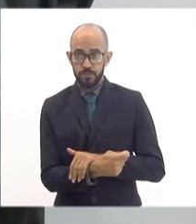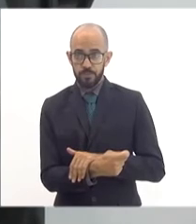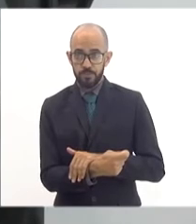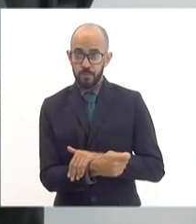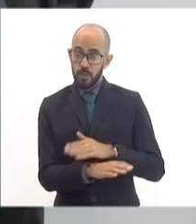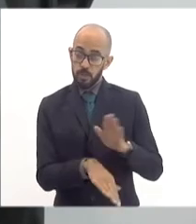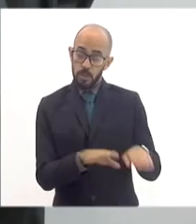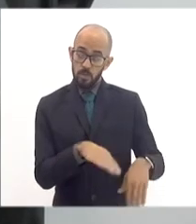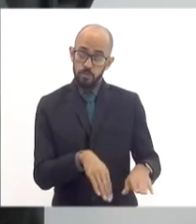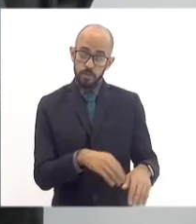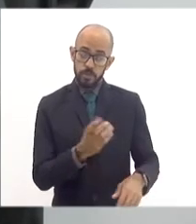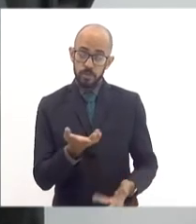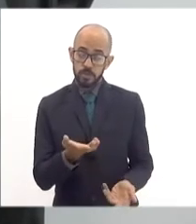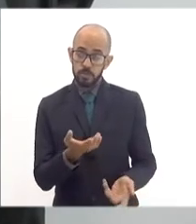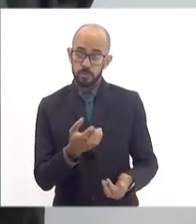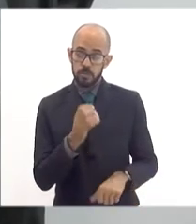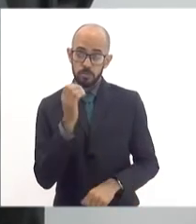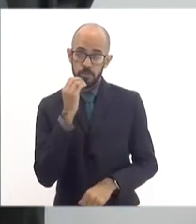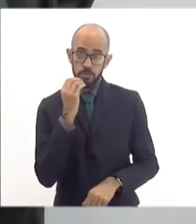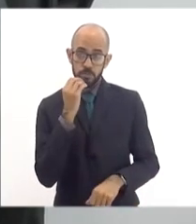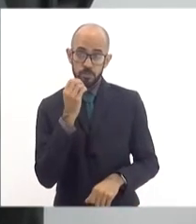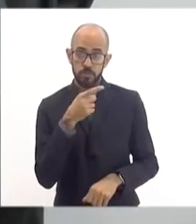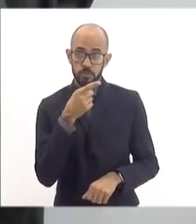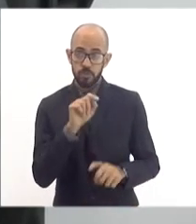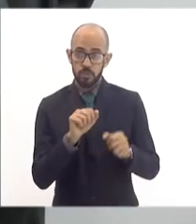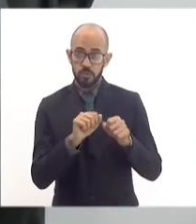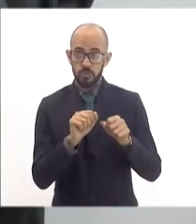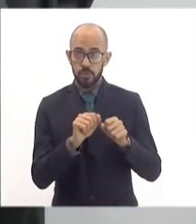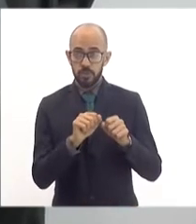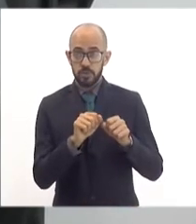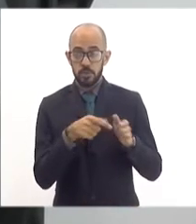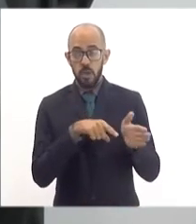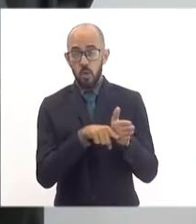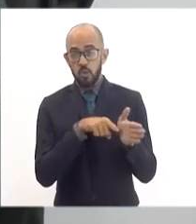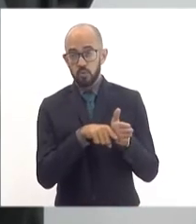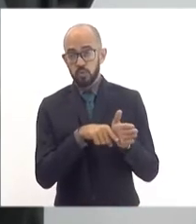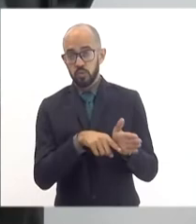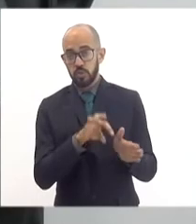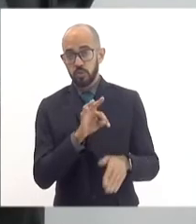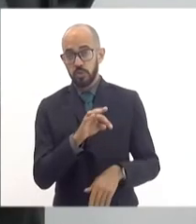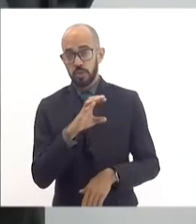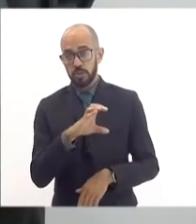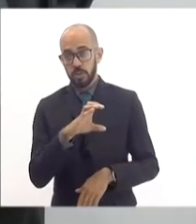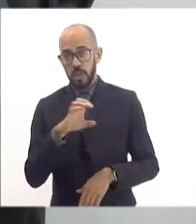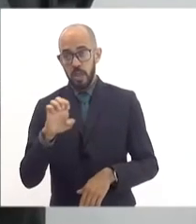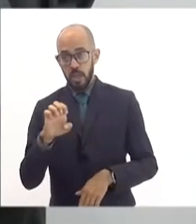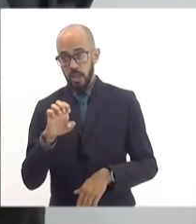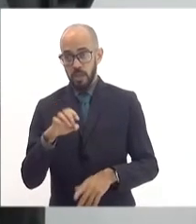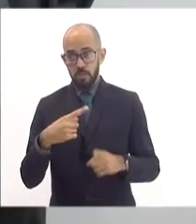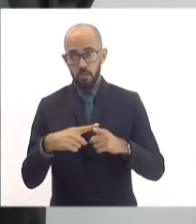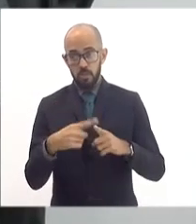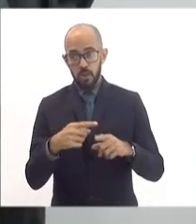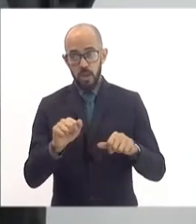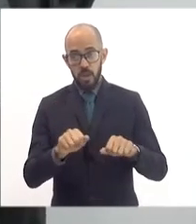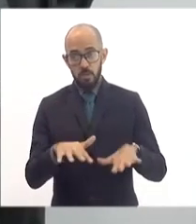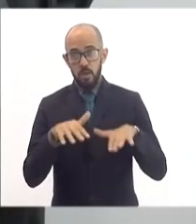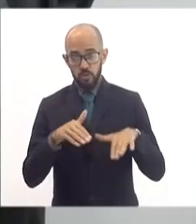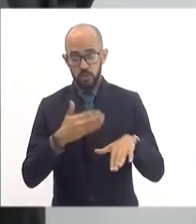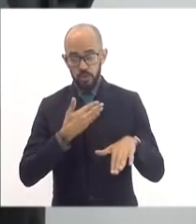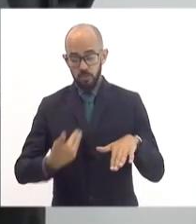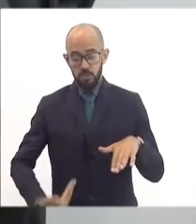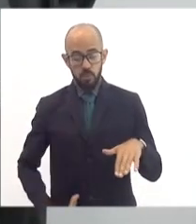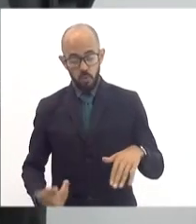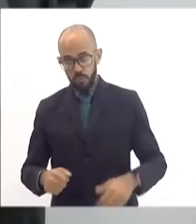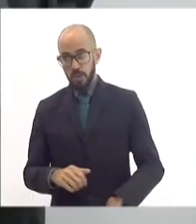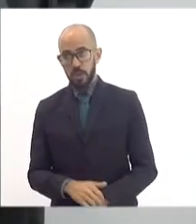talvez pudesse ser ouvido o Tribunal de Contas, e não a audiência pública. Porque a audiência pública em si, como o